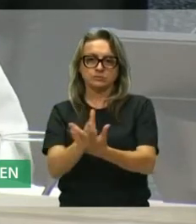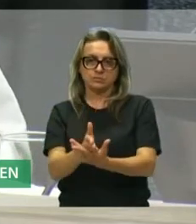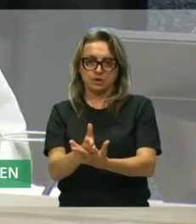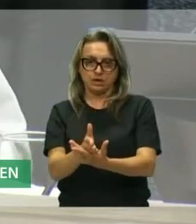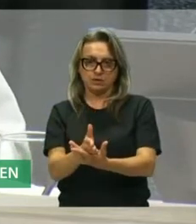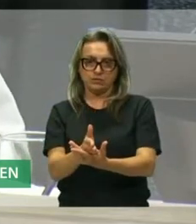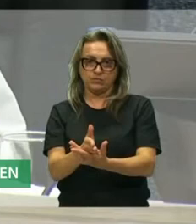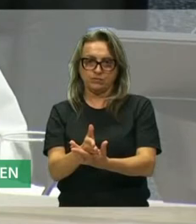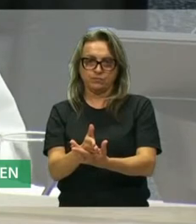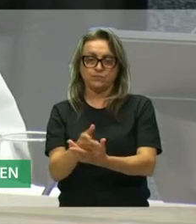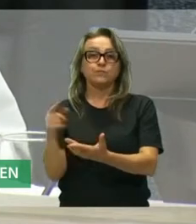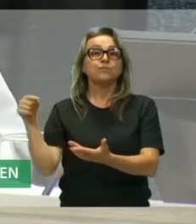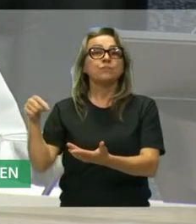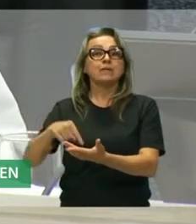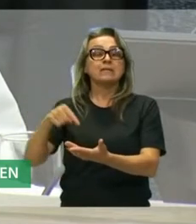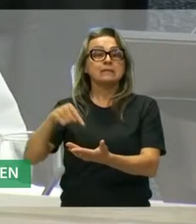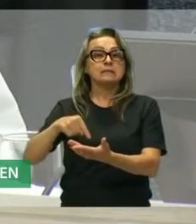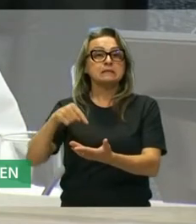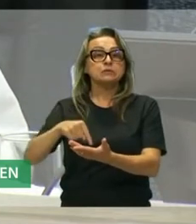nos permitiu